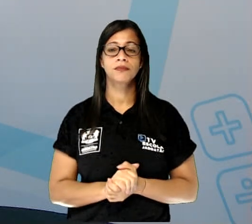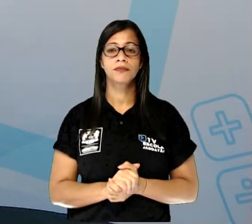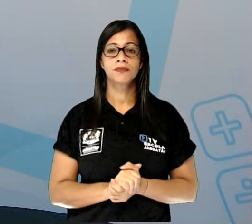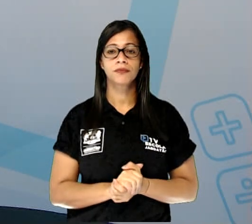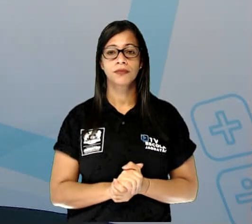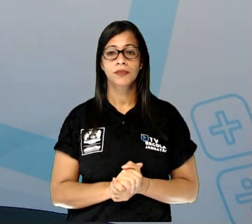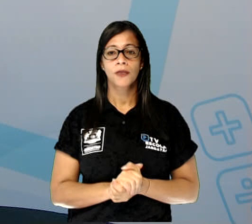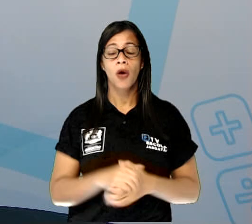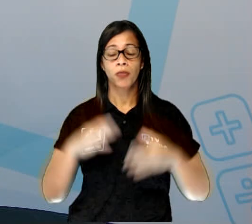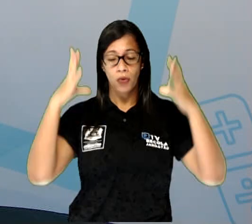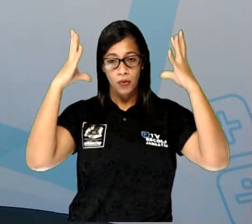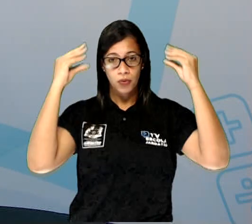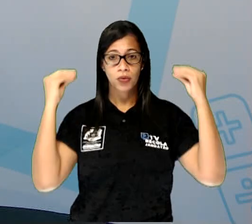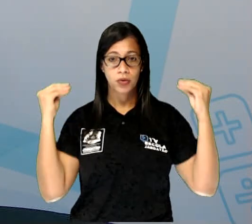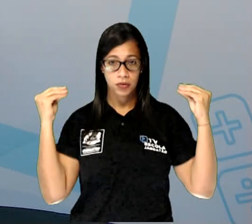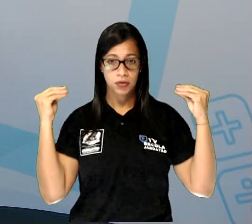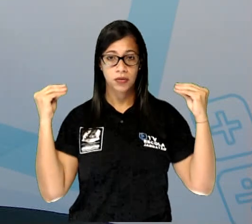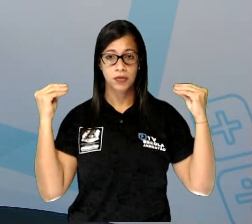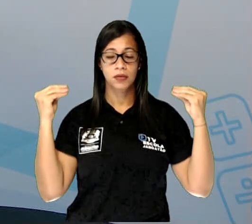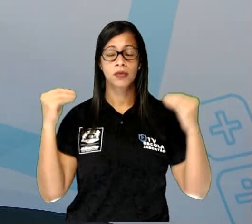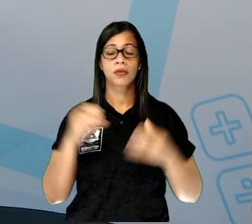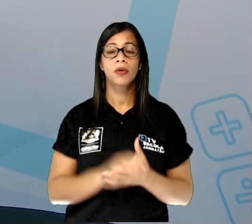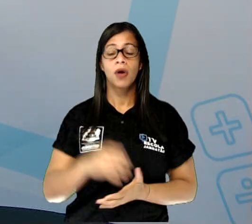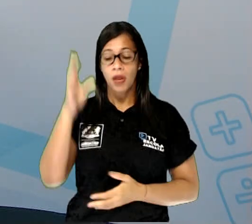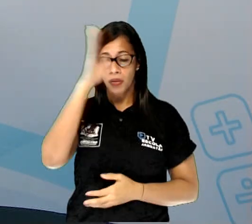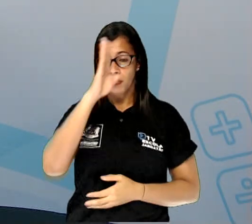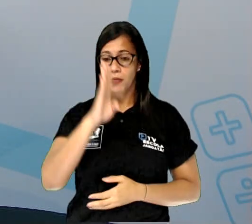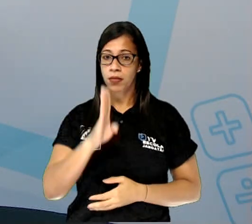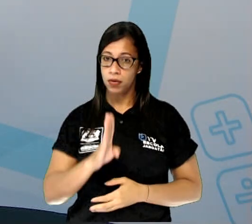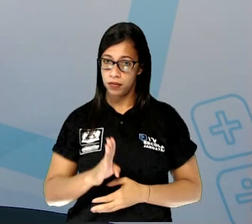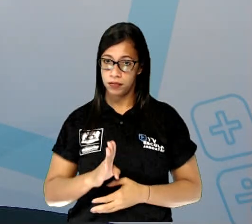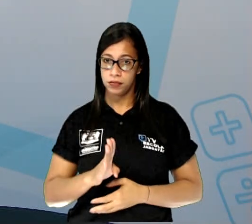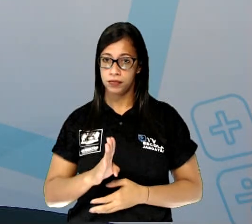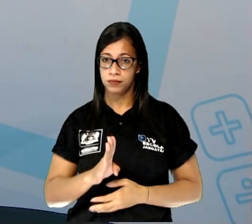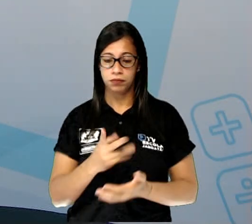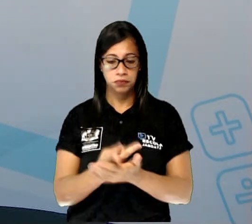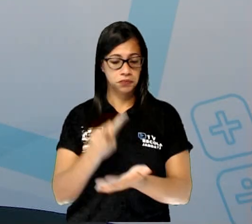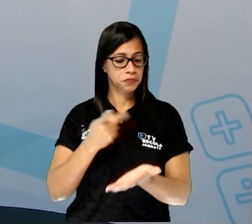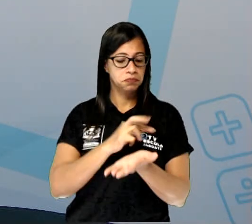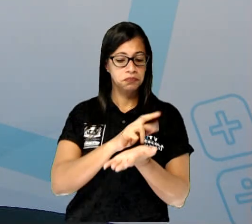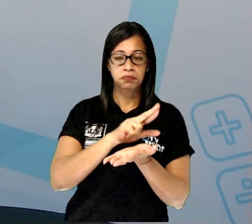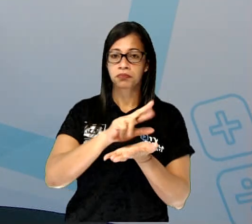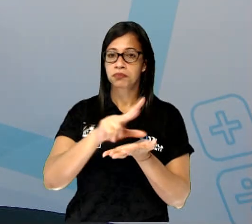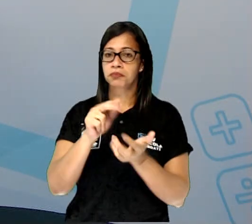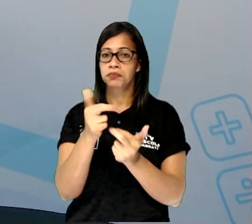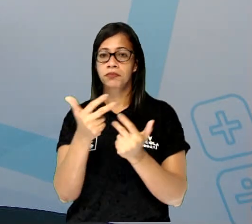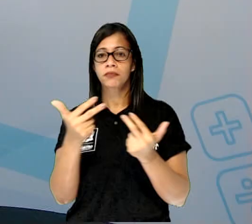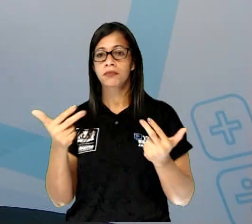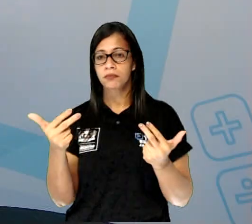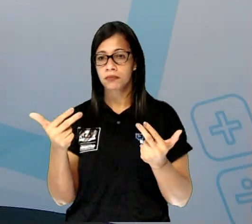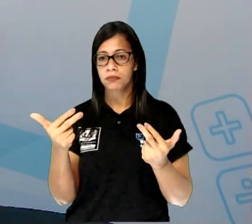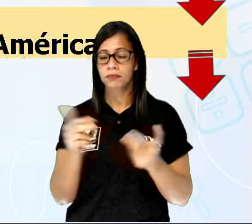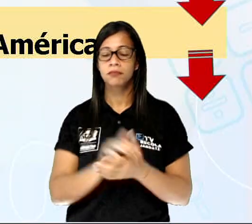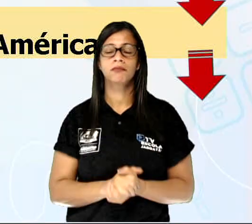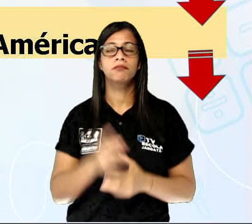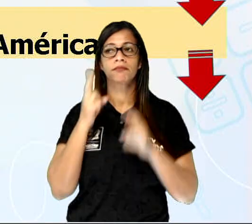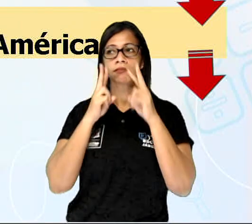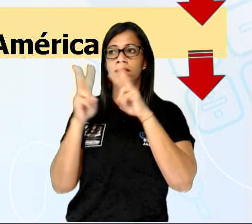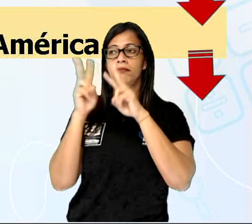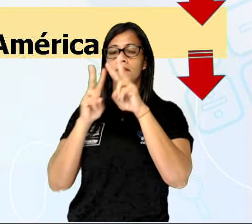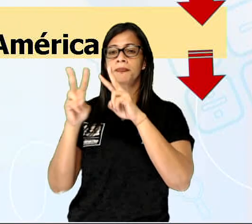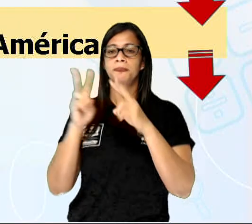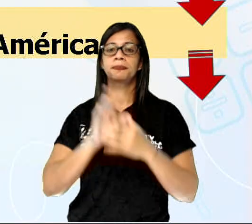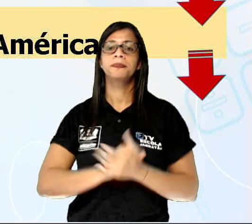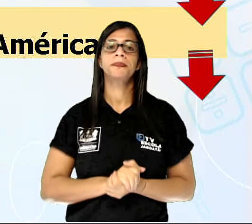Brasil é a consequência de uma série de desdobramentos que a gente vai conferir aqui a seguir. Só para não perder o costume, vamos dar uma olhada?